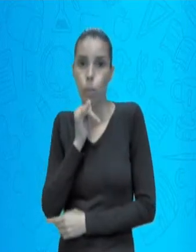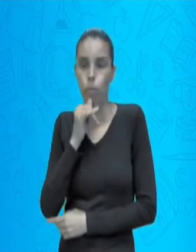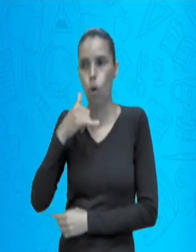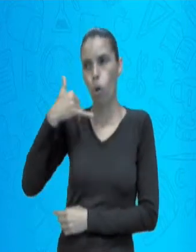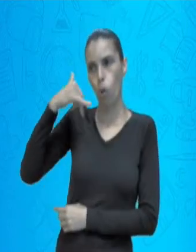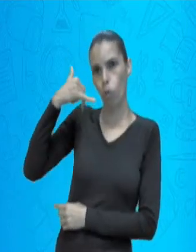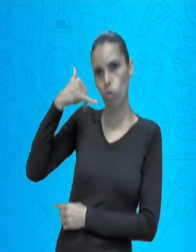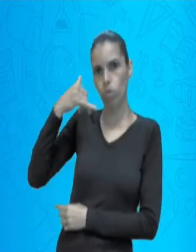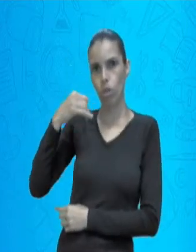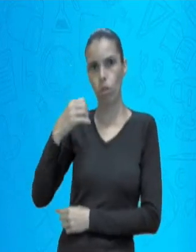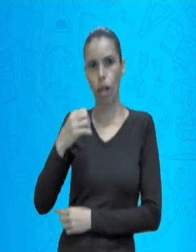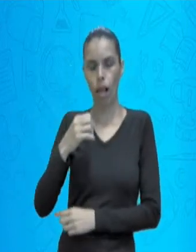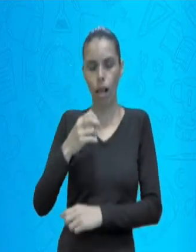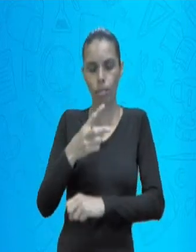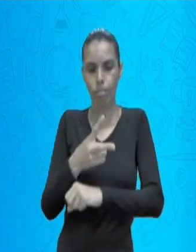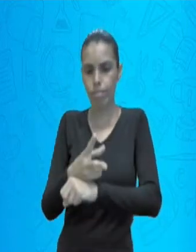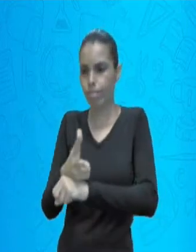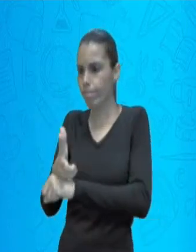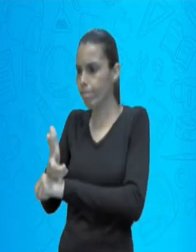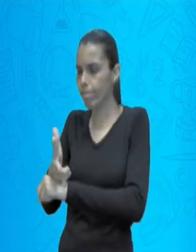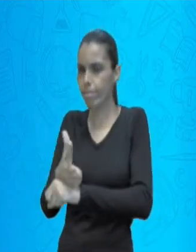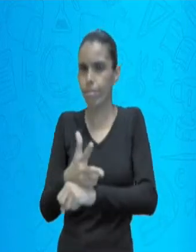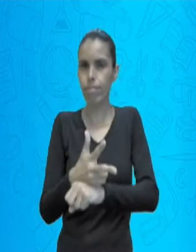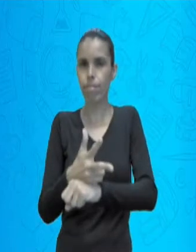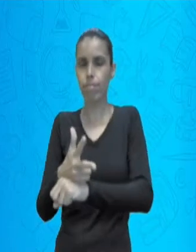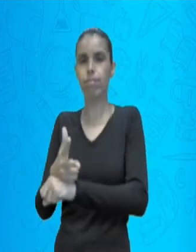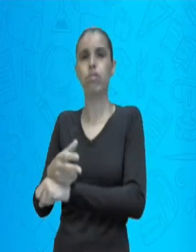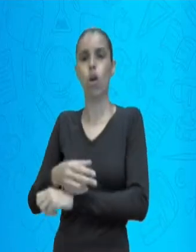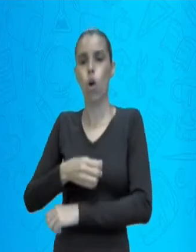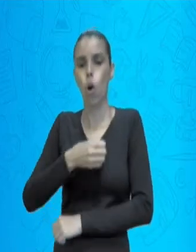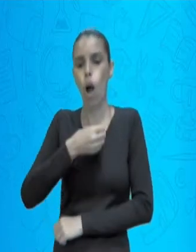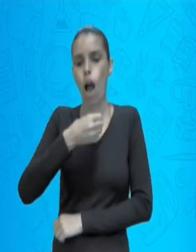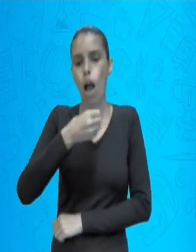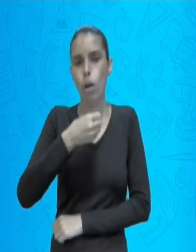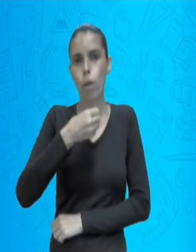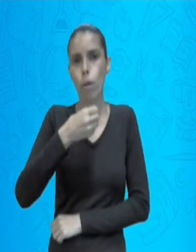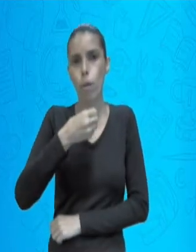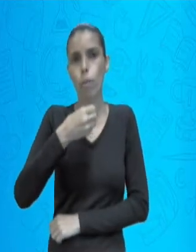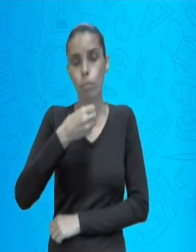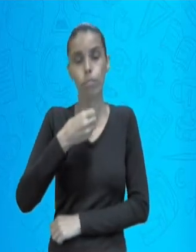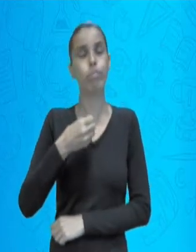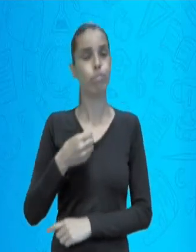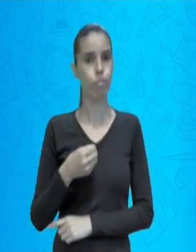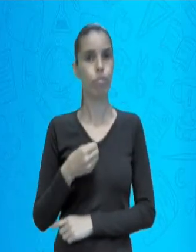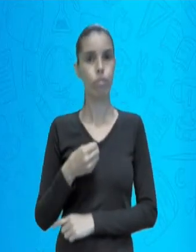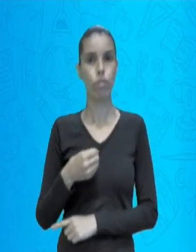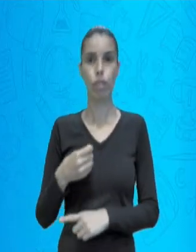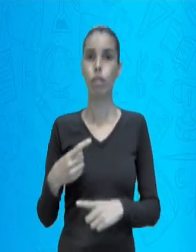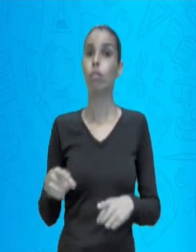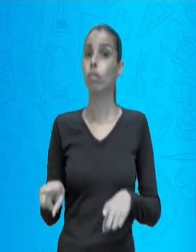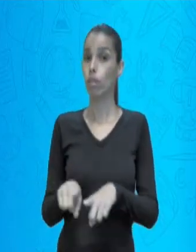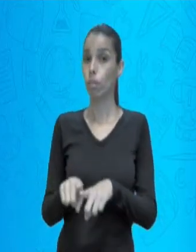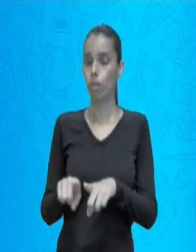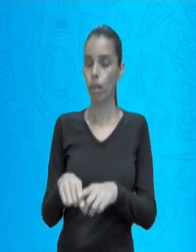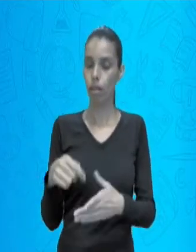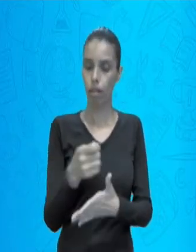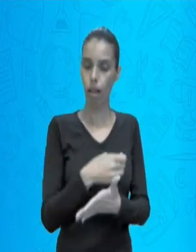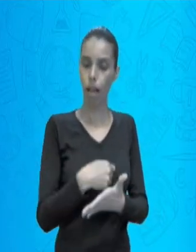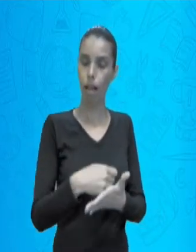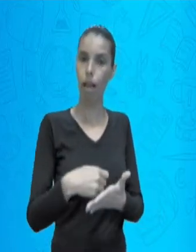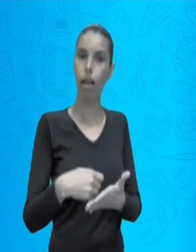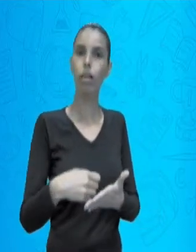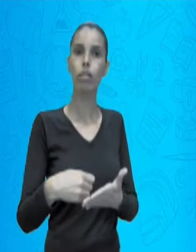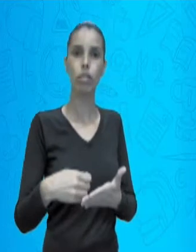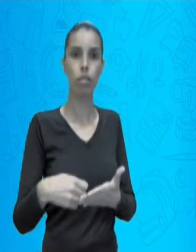estar organizando isso aí no papel. Só que a escrita, ela precisa